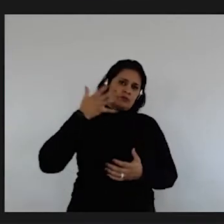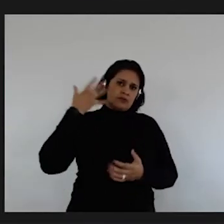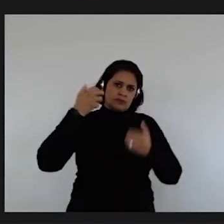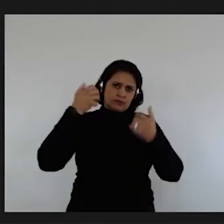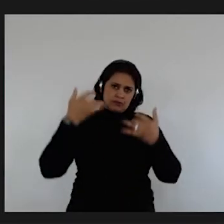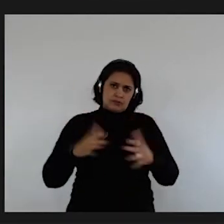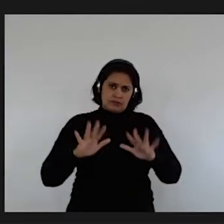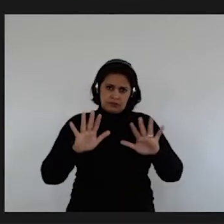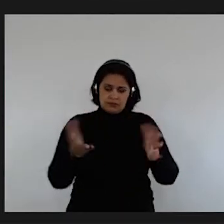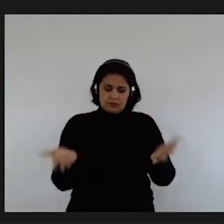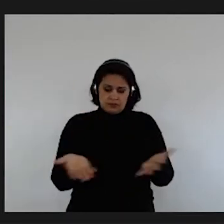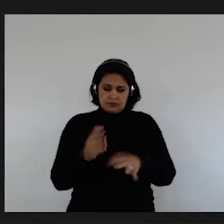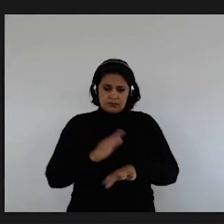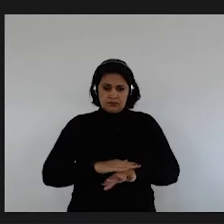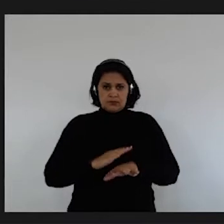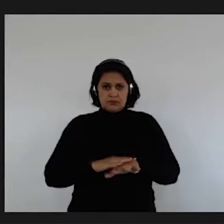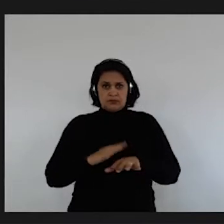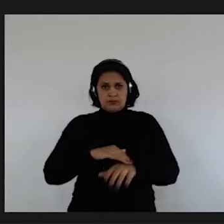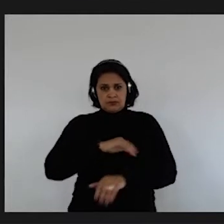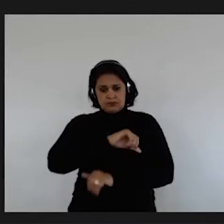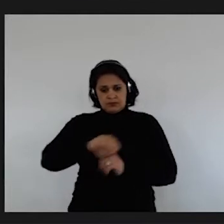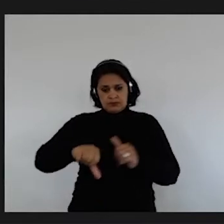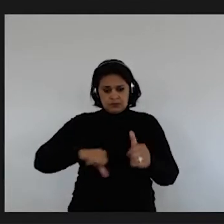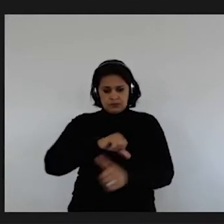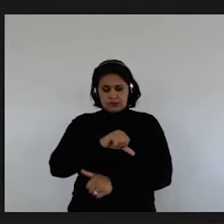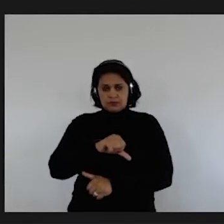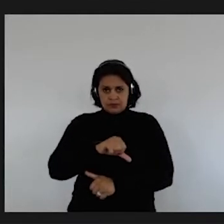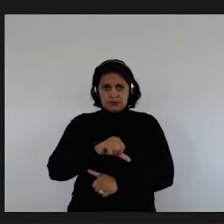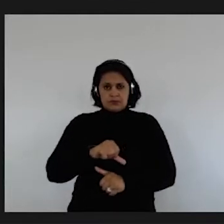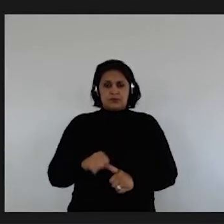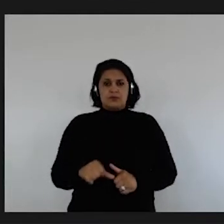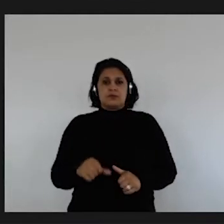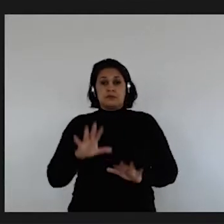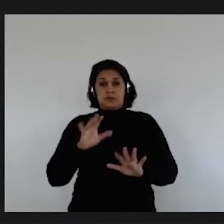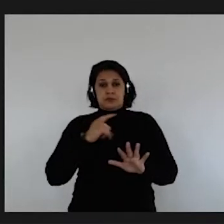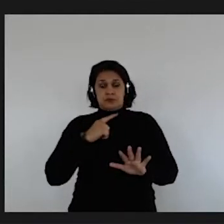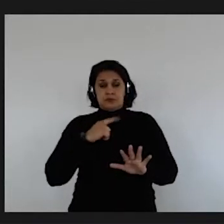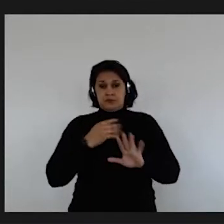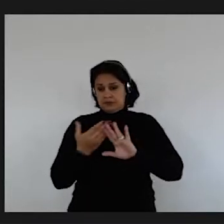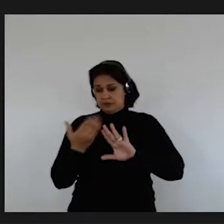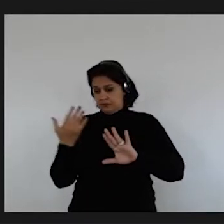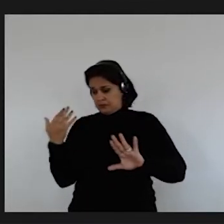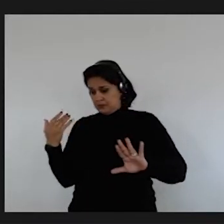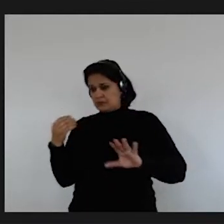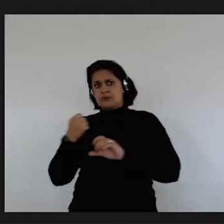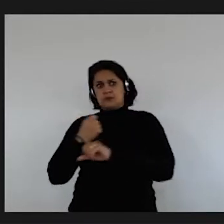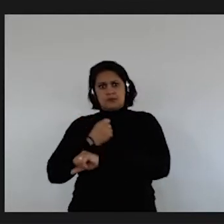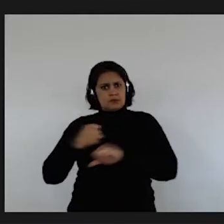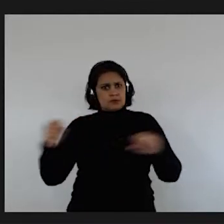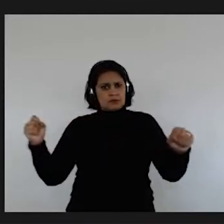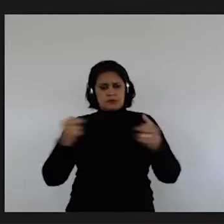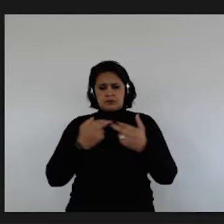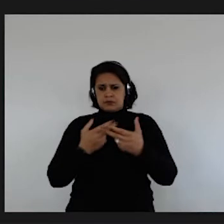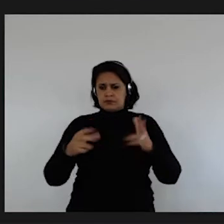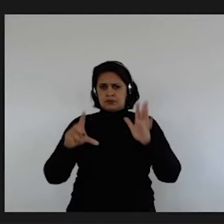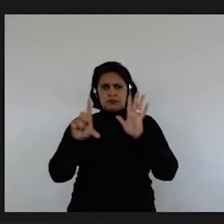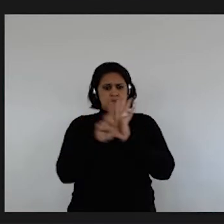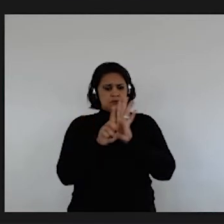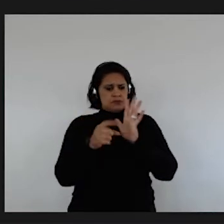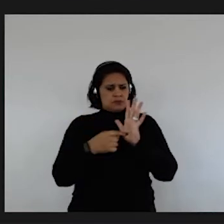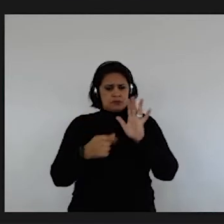de transformação socioeconômica, como a Revolução Industrial, a Primeira e a Segunda Guerra, houve grandes e drásticas modificações